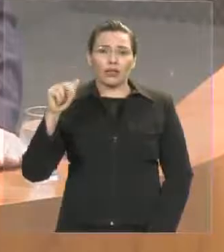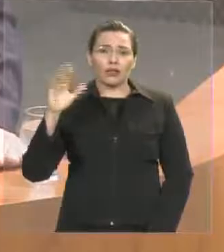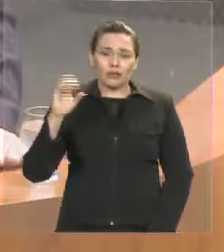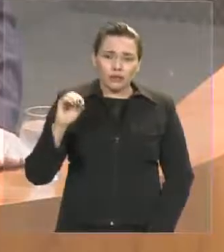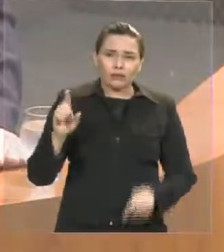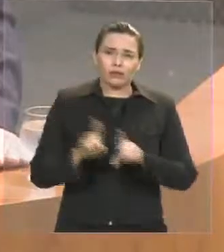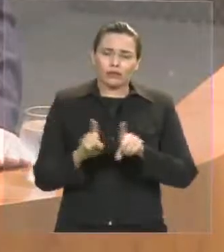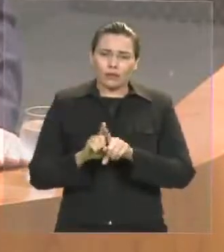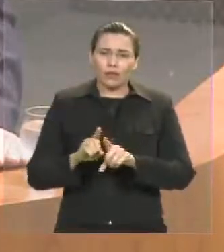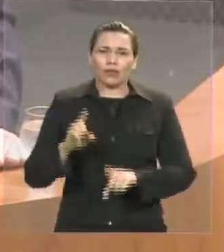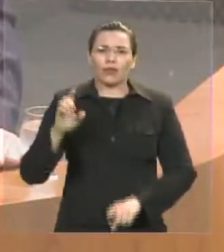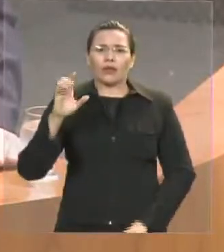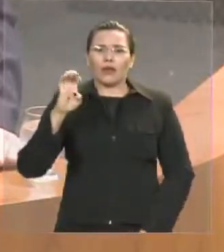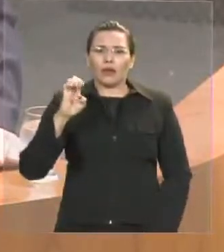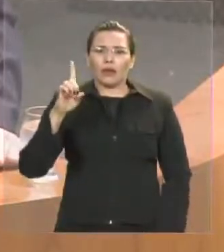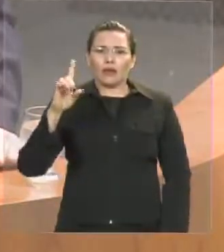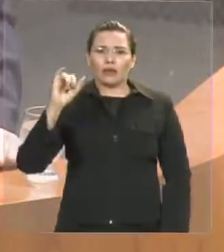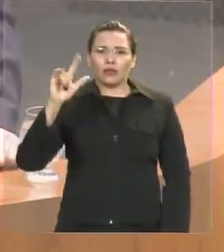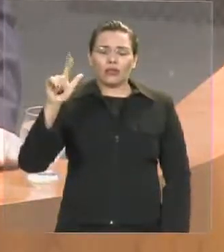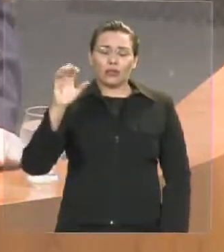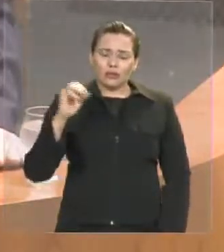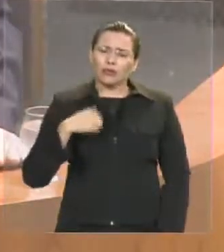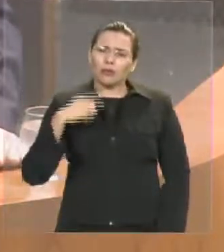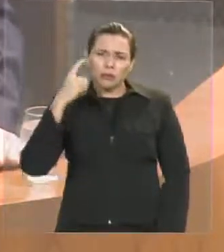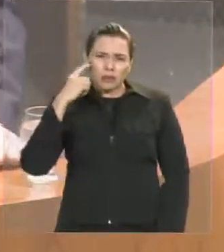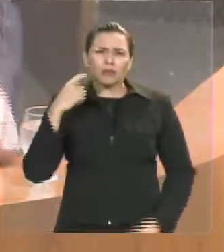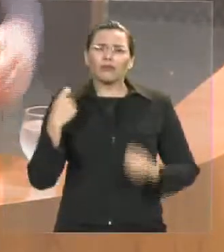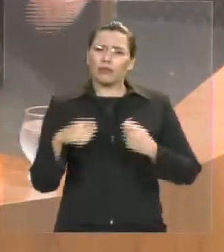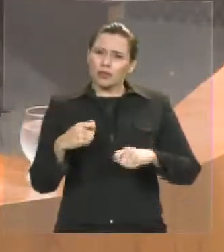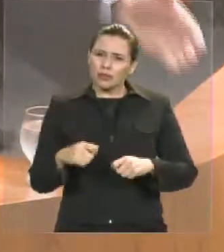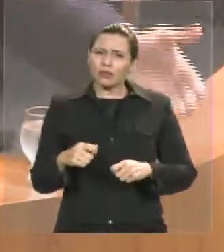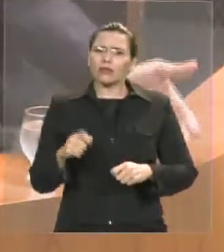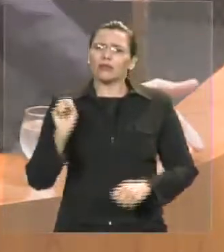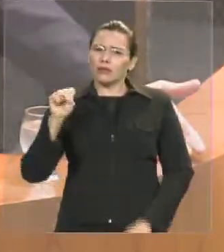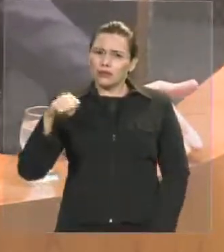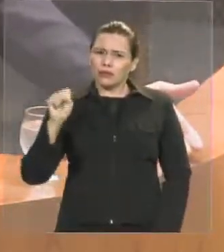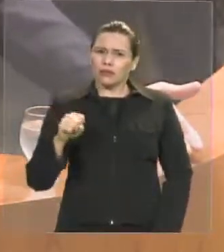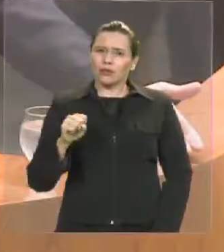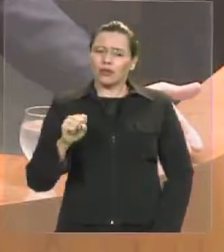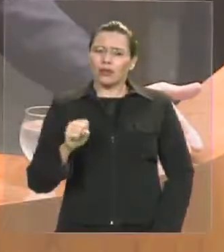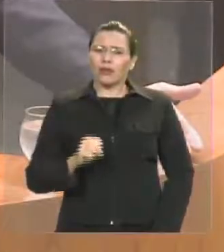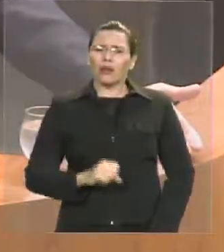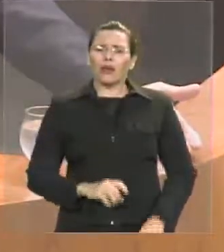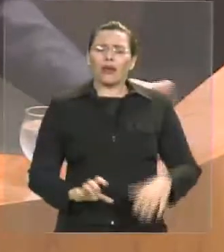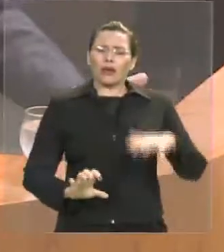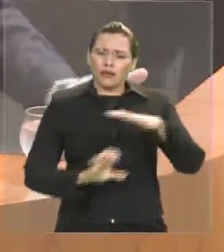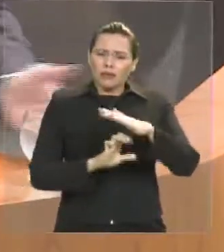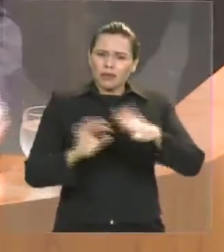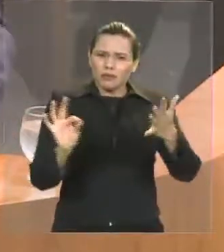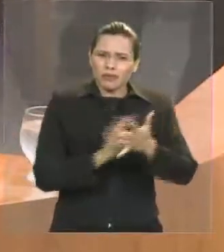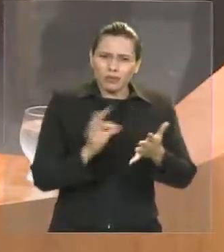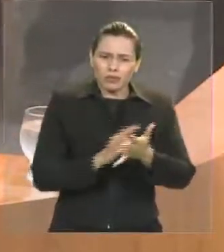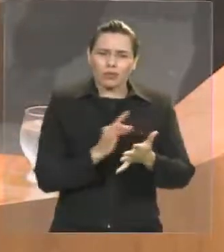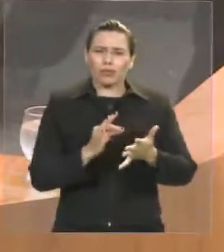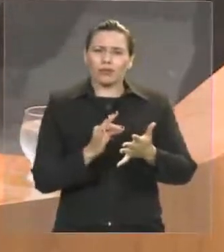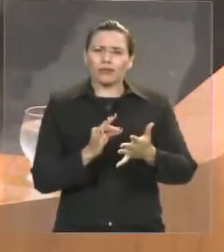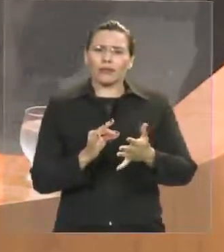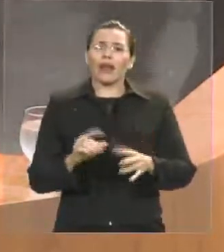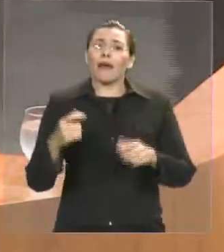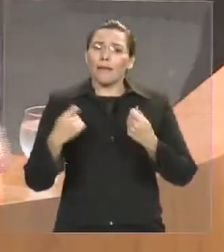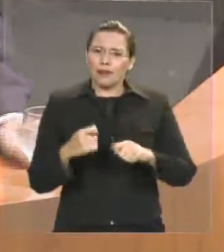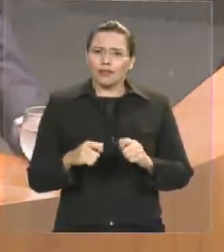importante, deputado Júnior, que a gente diminua os terceirizados. Eu acho que isso tem que ser uma meta de governo. E eu acho que um importante